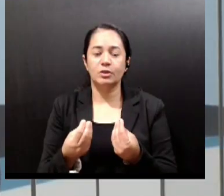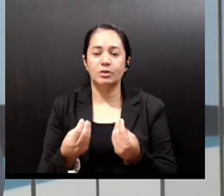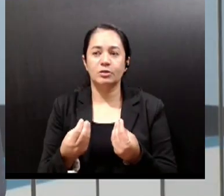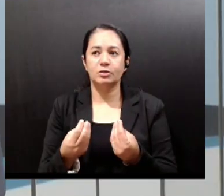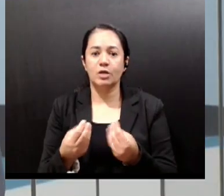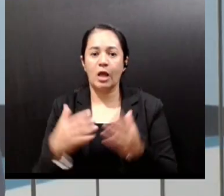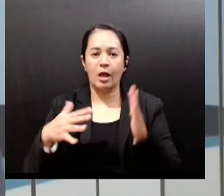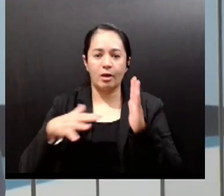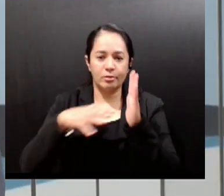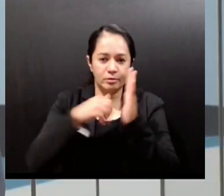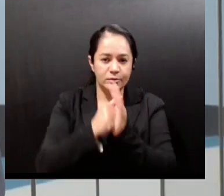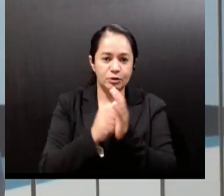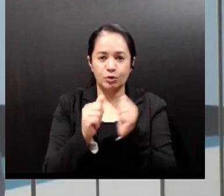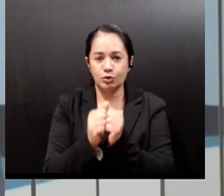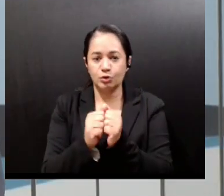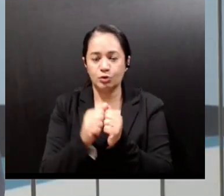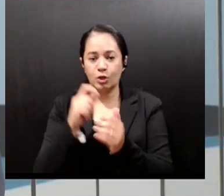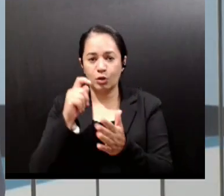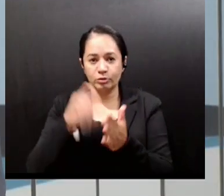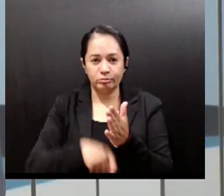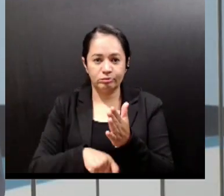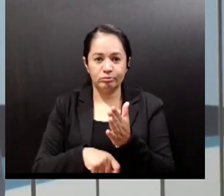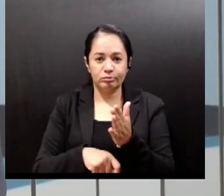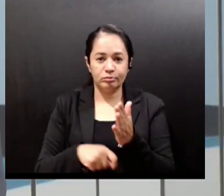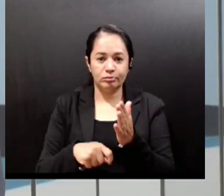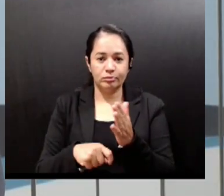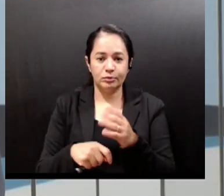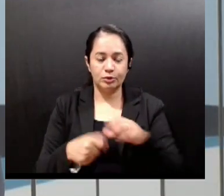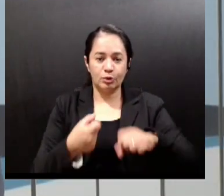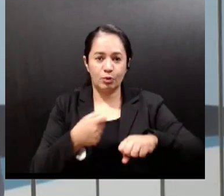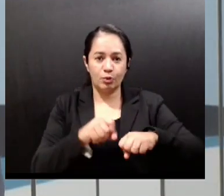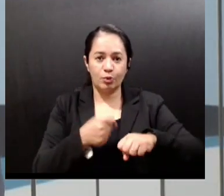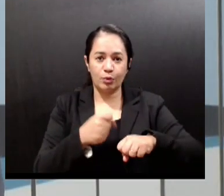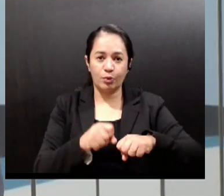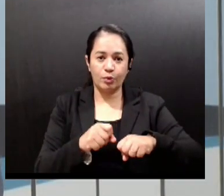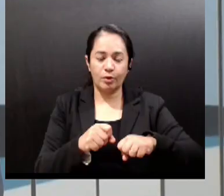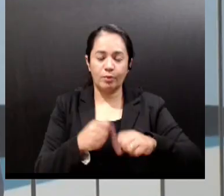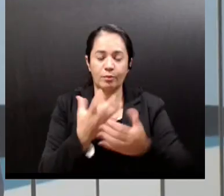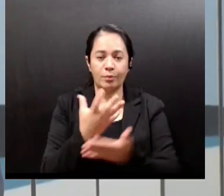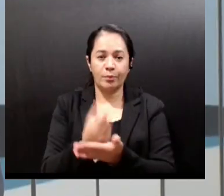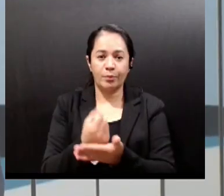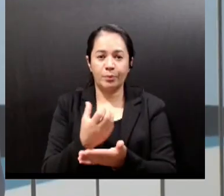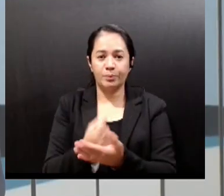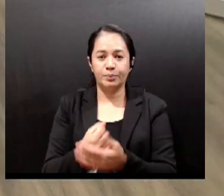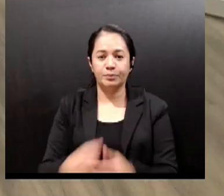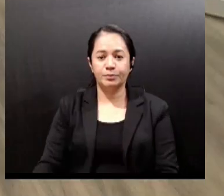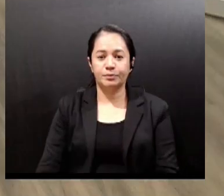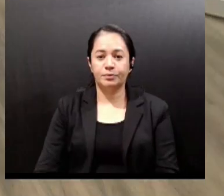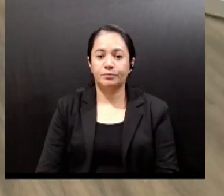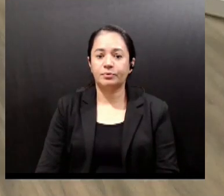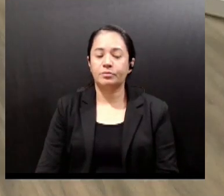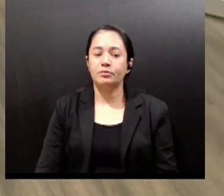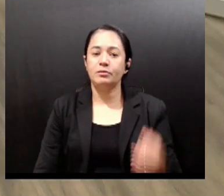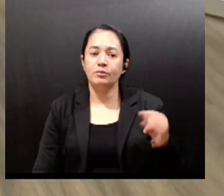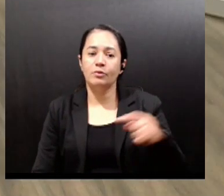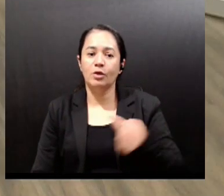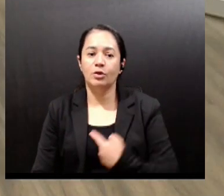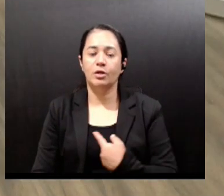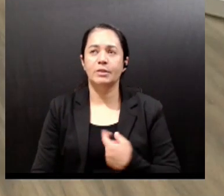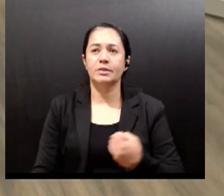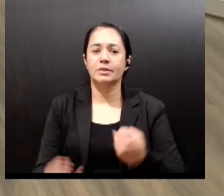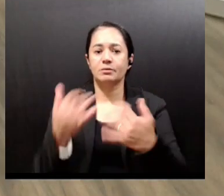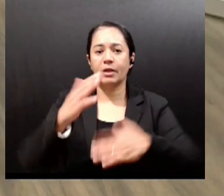a contratação de motociclistas por aplicativo. Quando a gente fala em habilidades, acho que